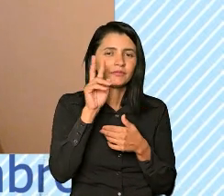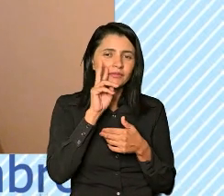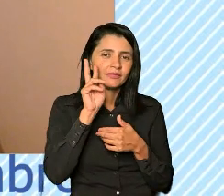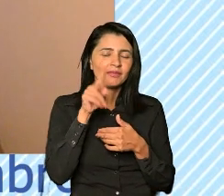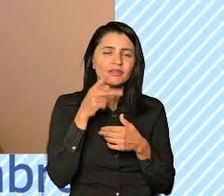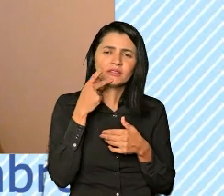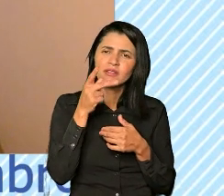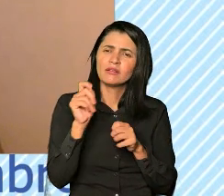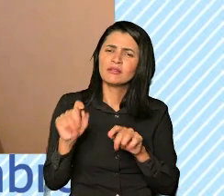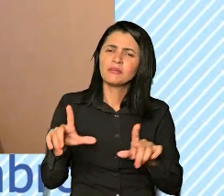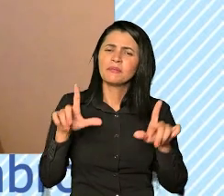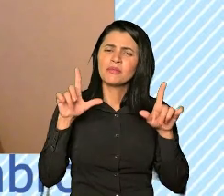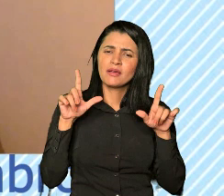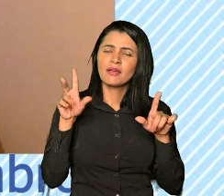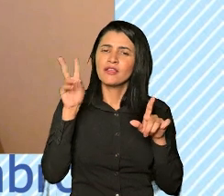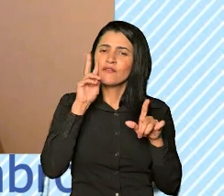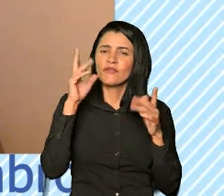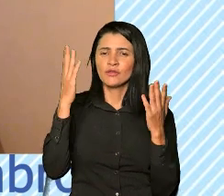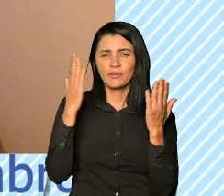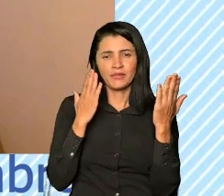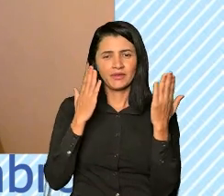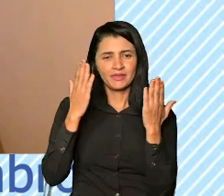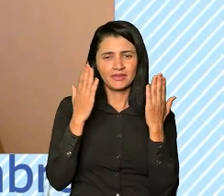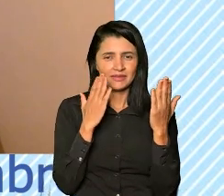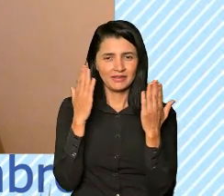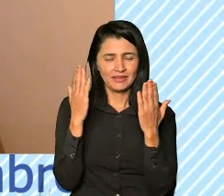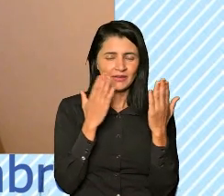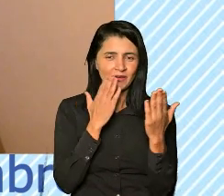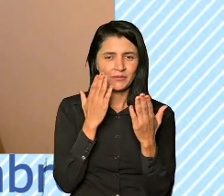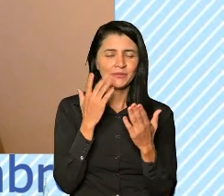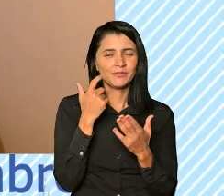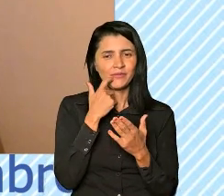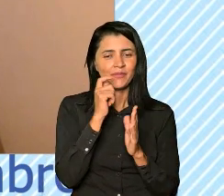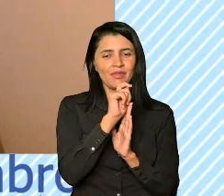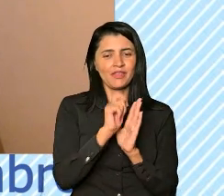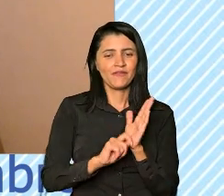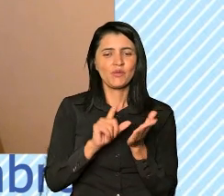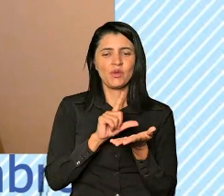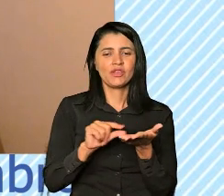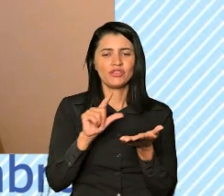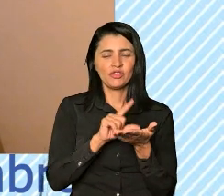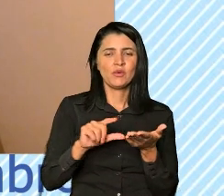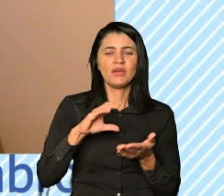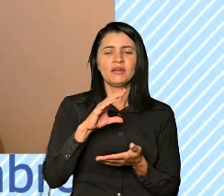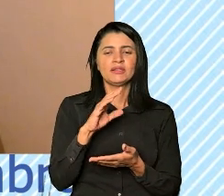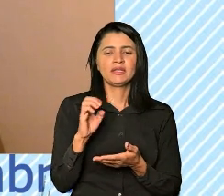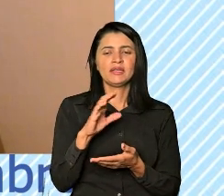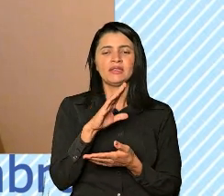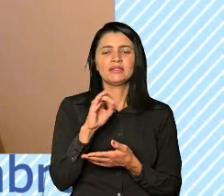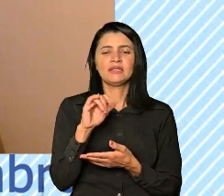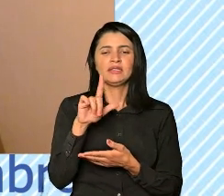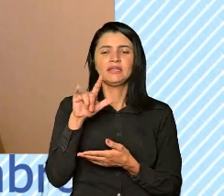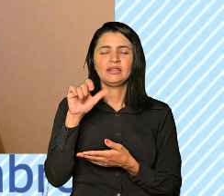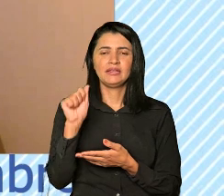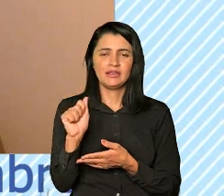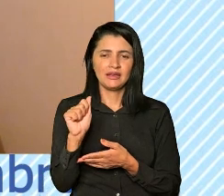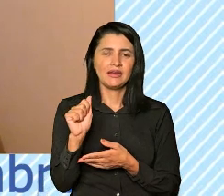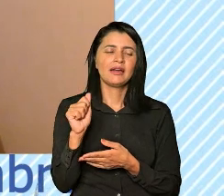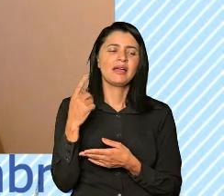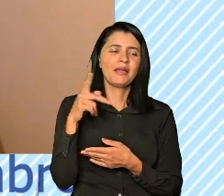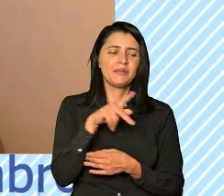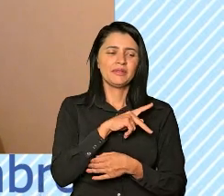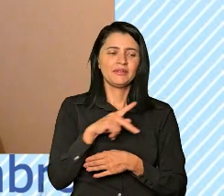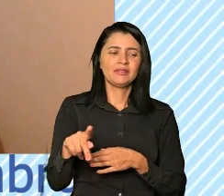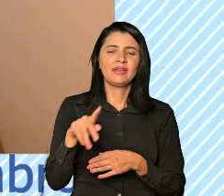essa imagem, eu vou fazer uma comparação com... Eu escrevi um artigo com a Cecília Rabelo, do IBDCUT, que é a